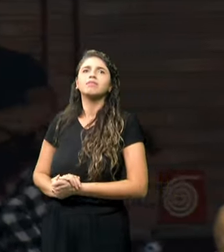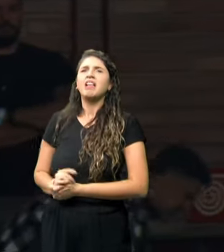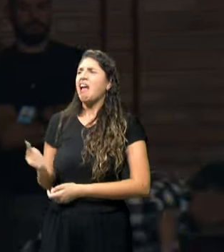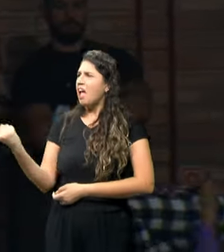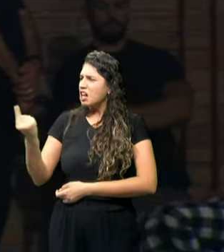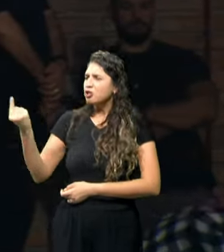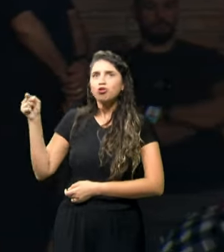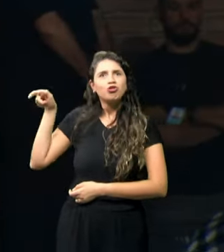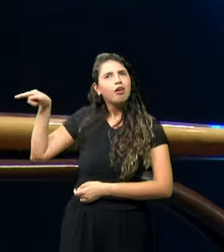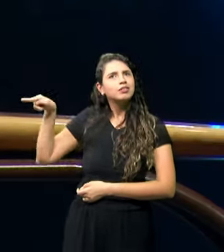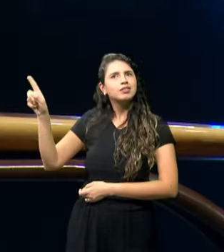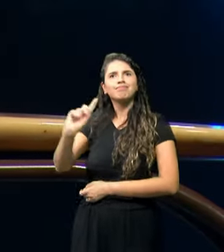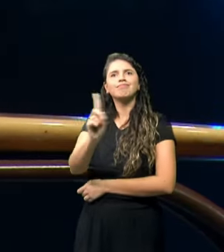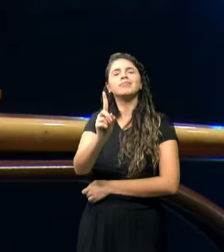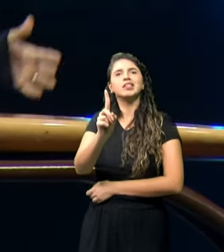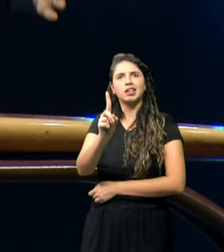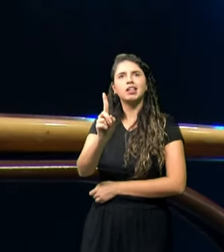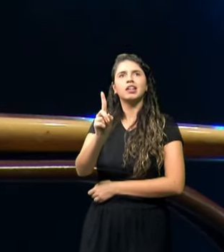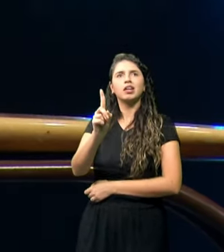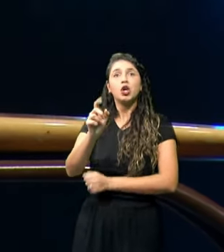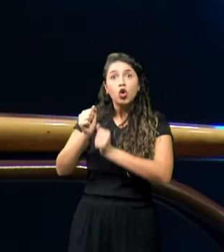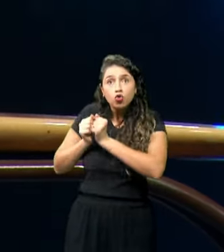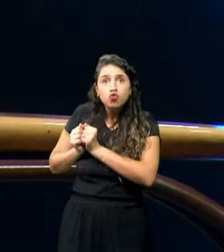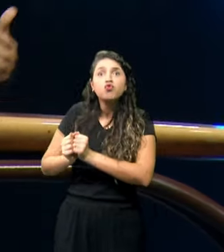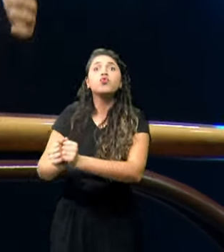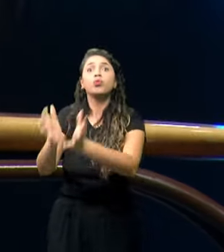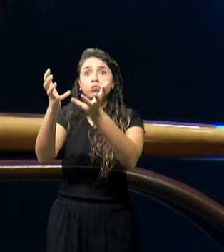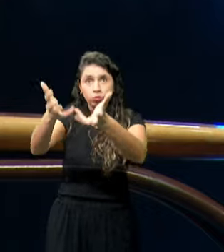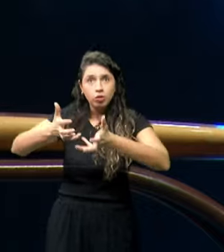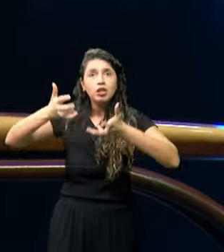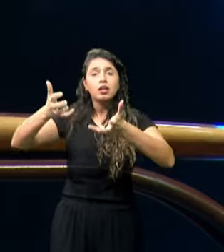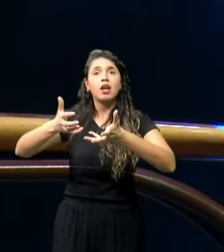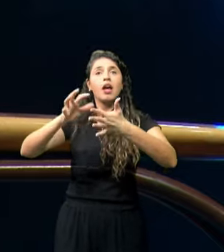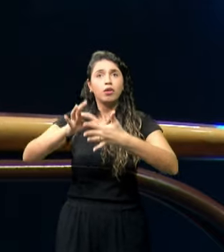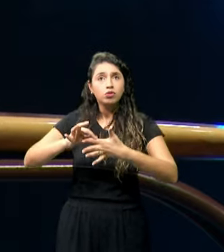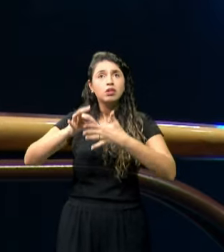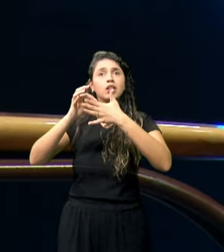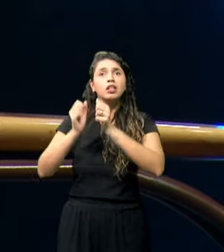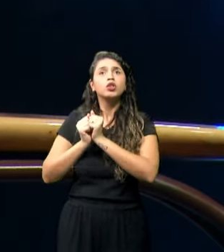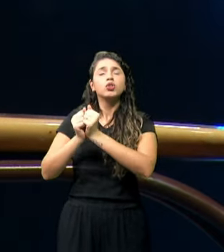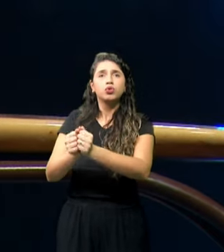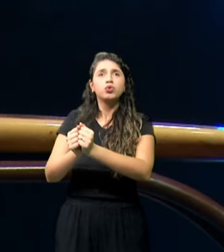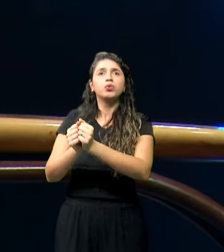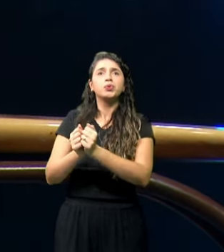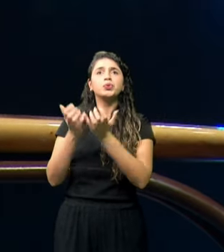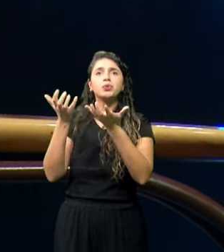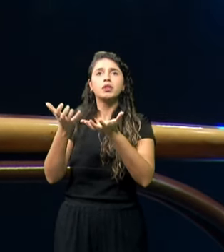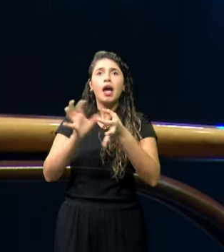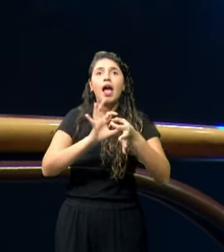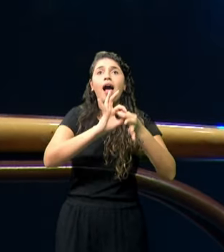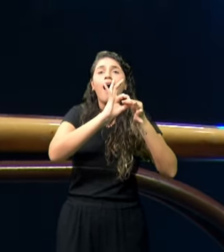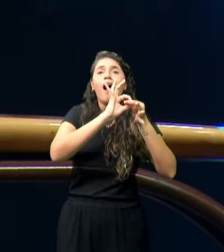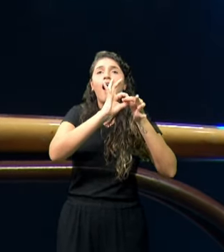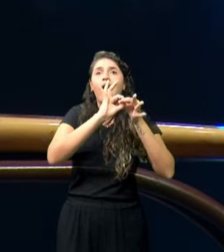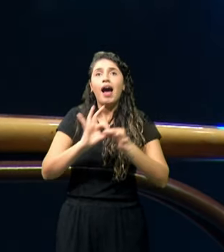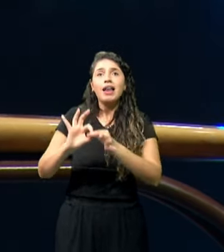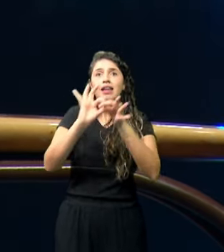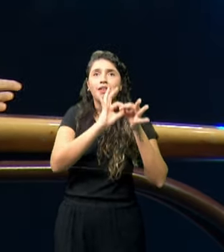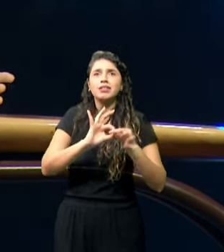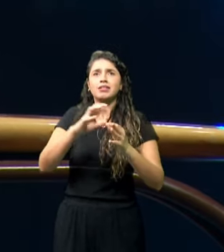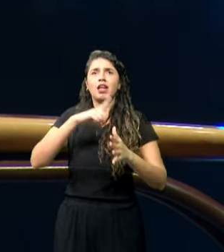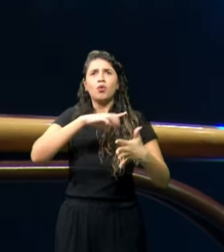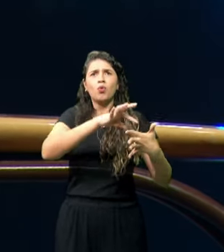ele se esforça, ele se dedica a promover unidade, a criar vínculos com líderes dos mais